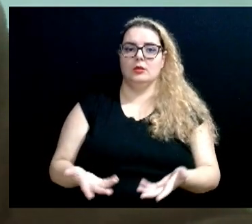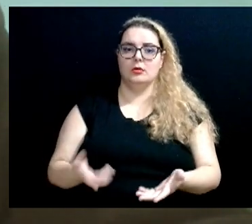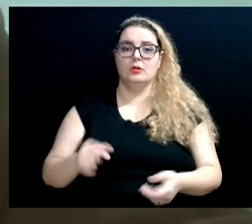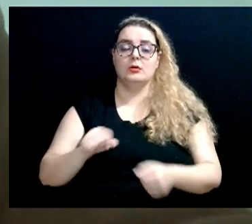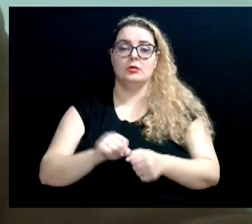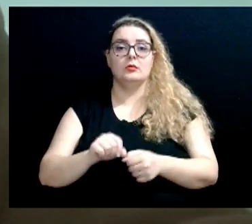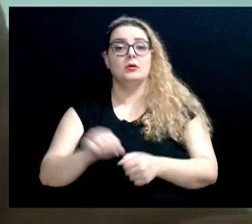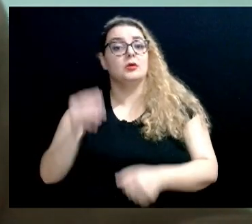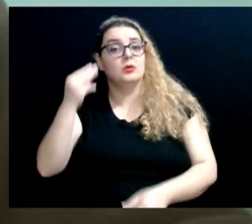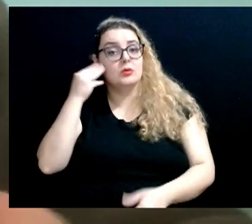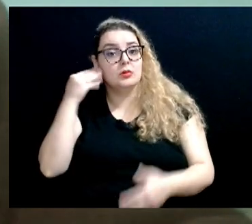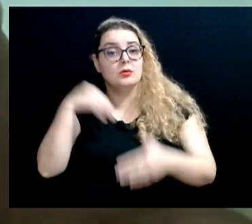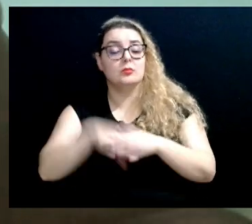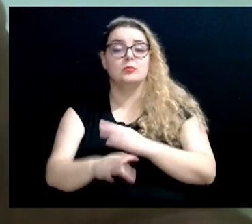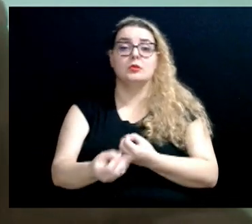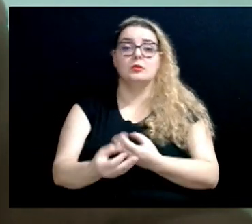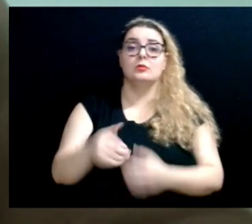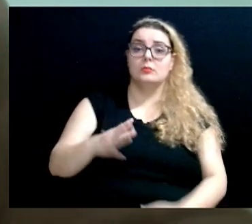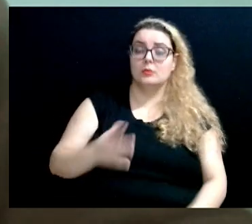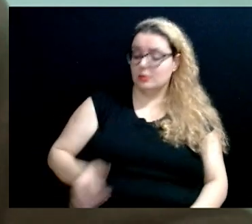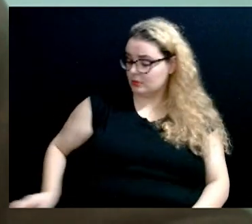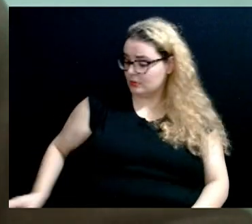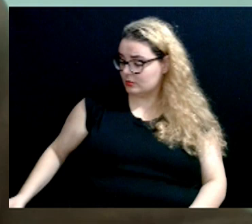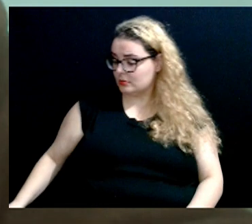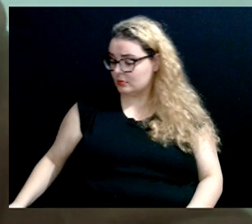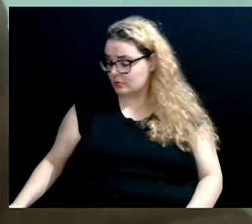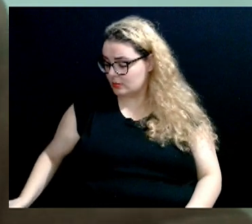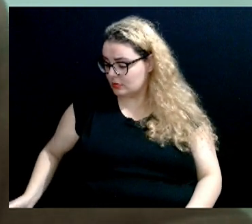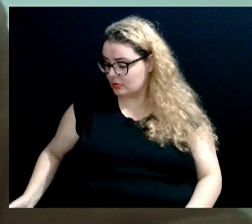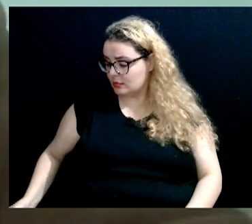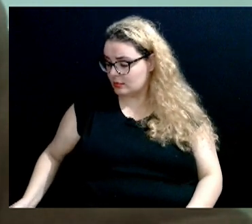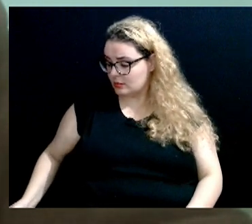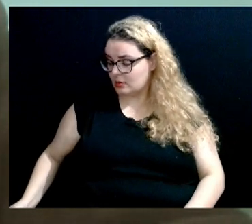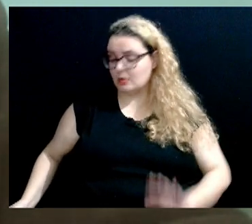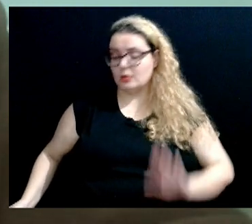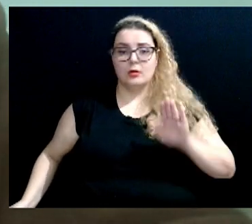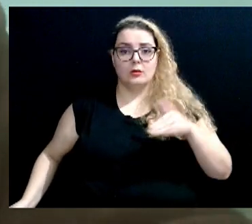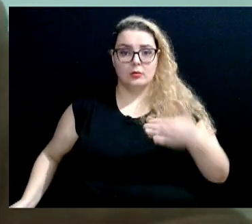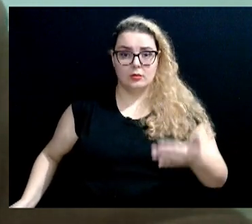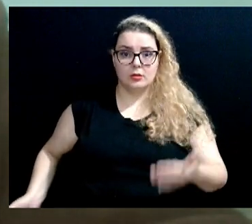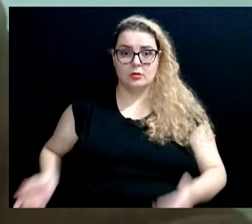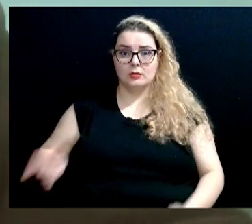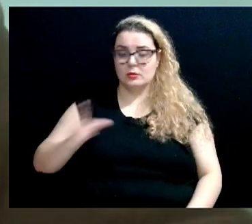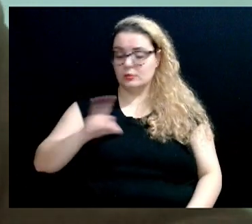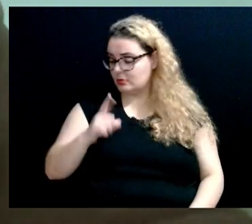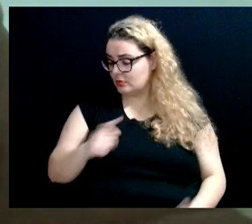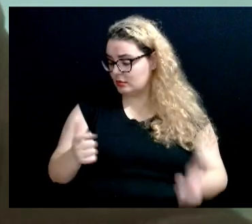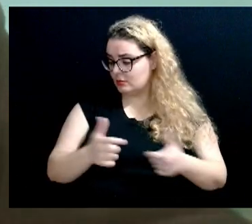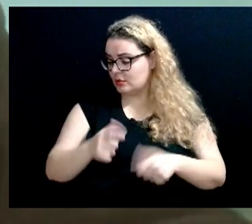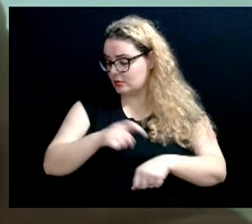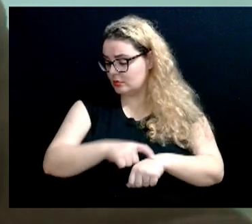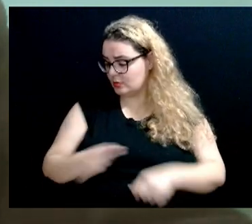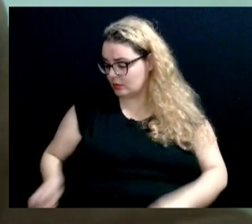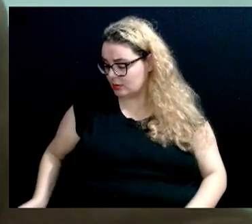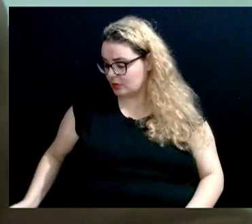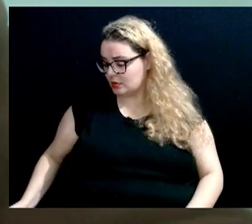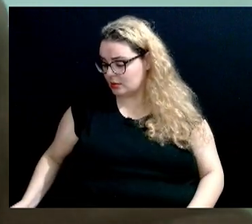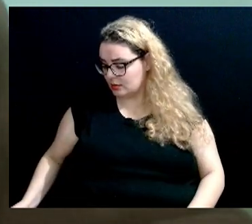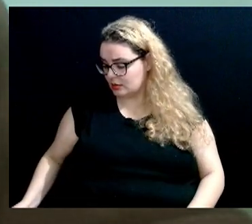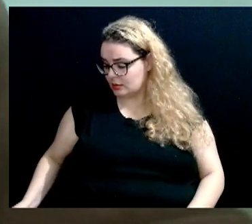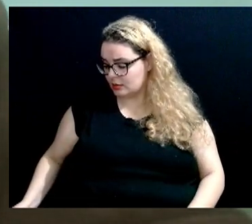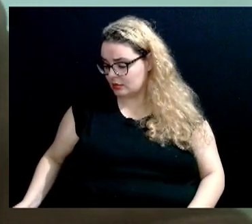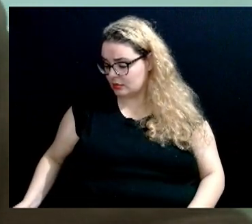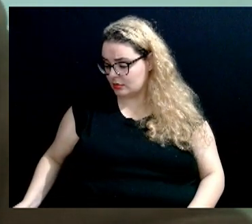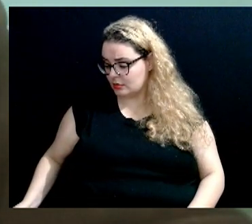mais informações e tal. Quando eu tenho menos horas a funcionar no sono, eu libero menos hormônios, eu tenho